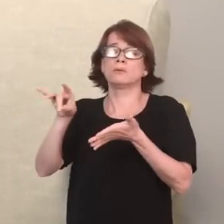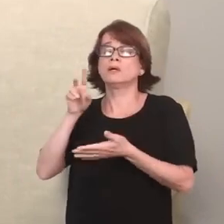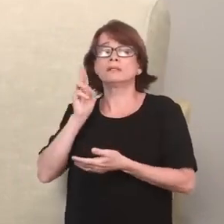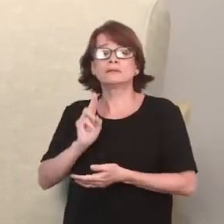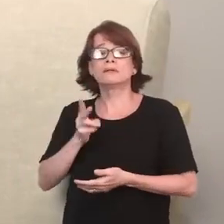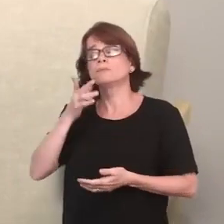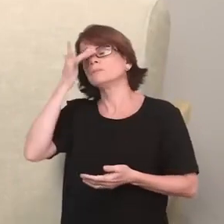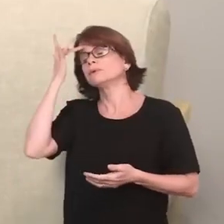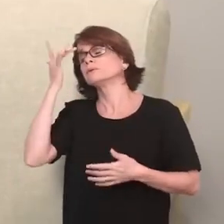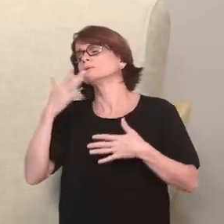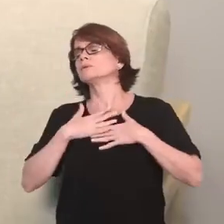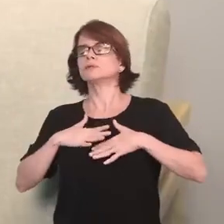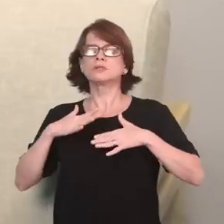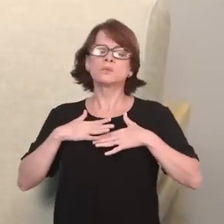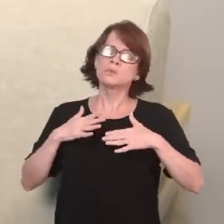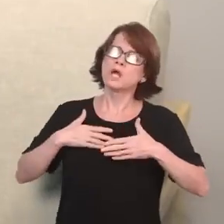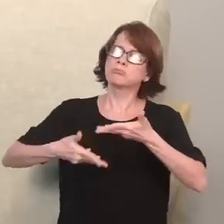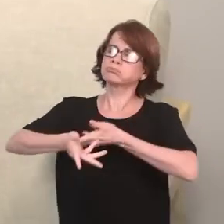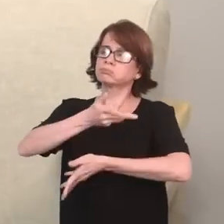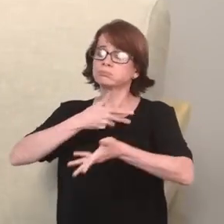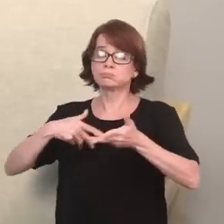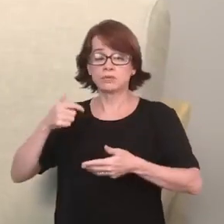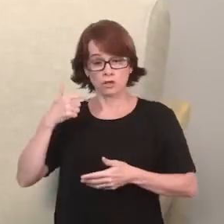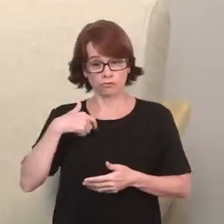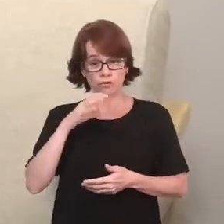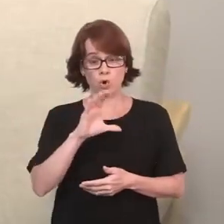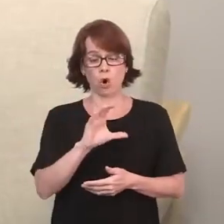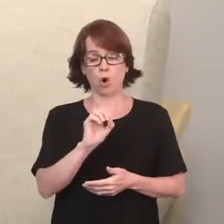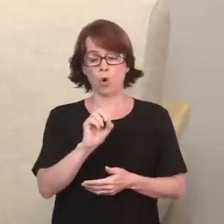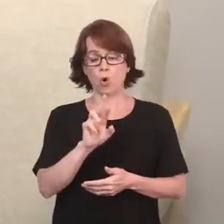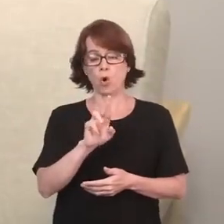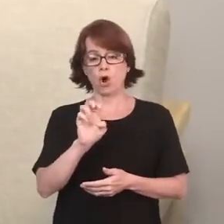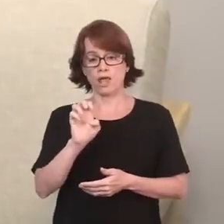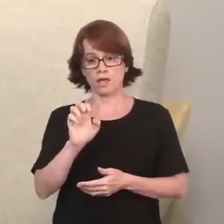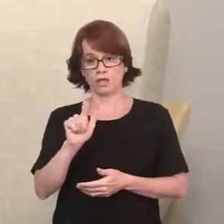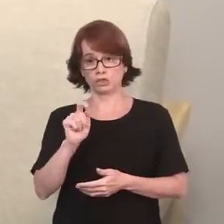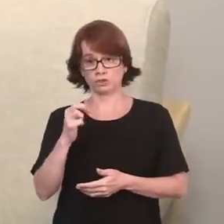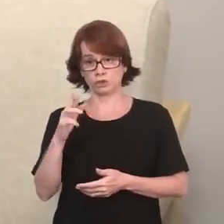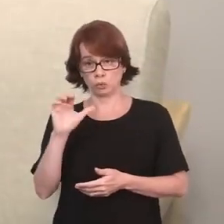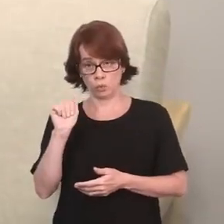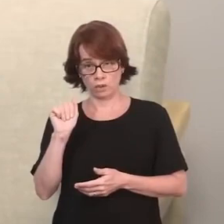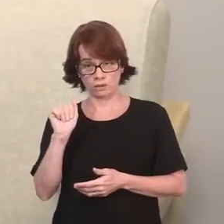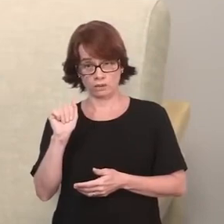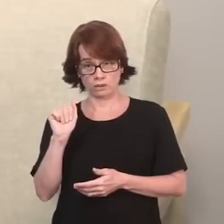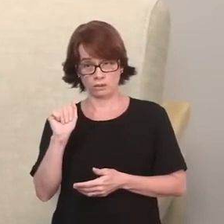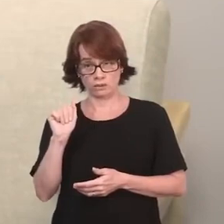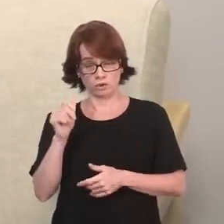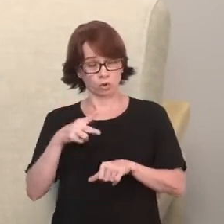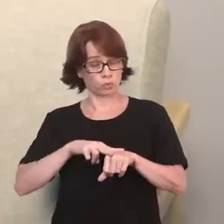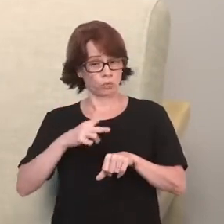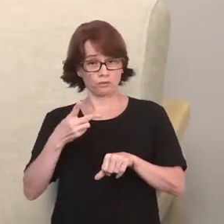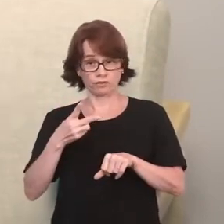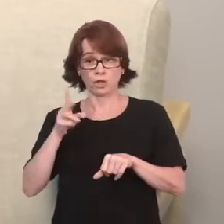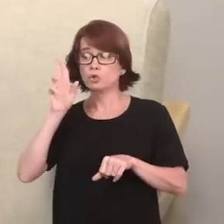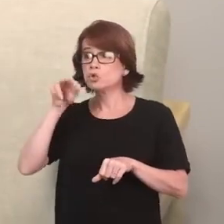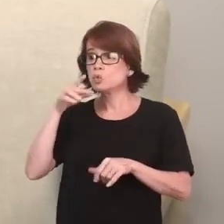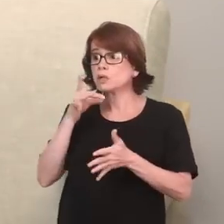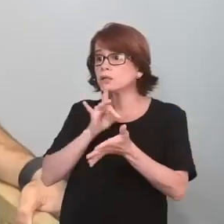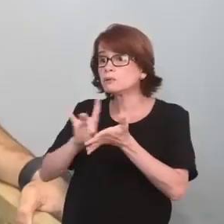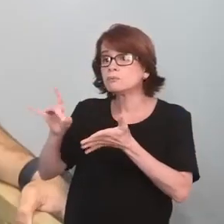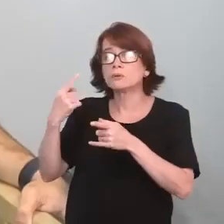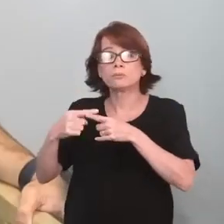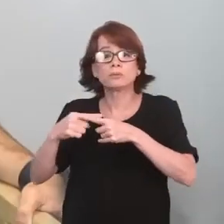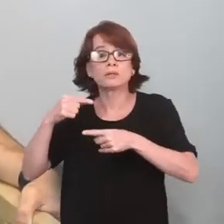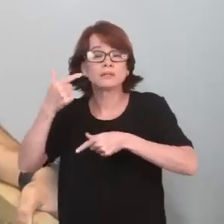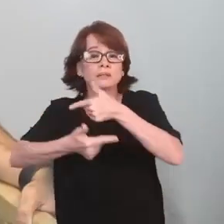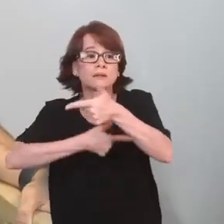inimigo. Eu sempre fui uma pessoa muito tranquila, muito cordata. Eu fui corregedora-geral da Procuradoria por 2 mandatos e não fiz um inimigo.